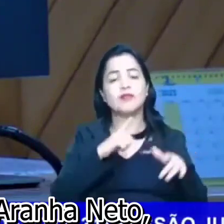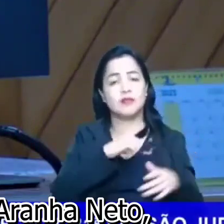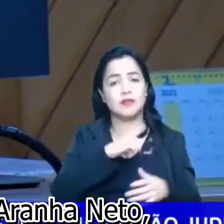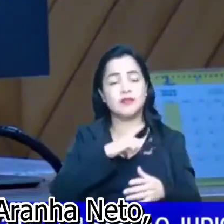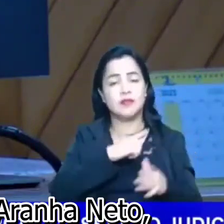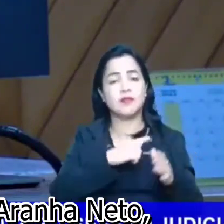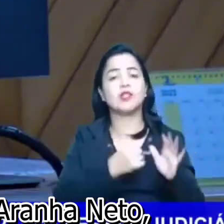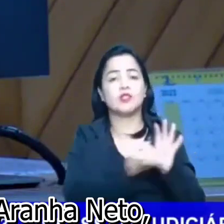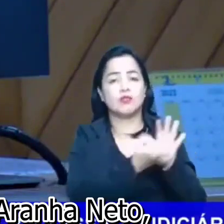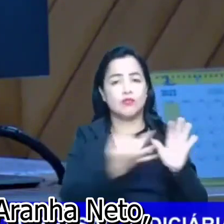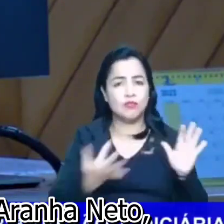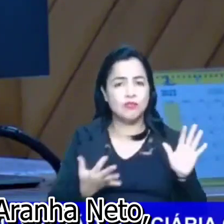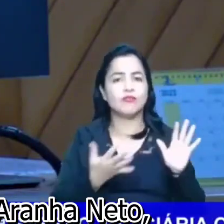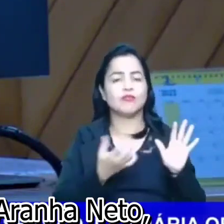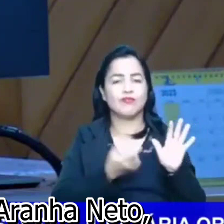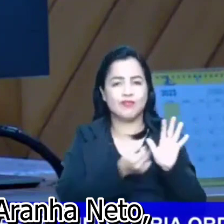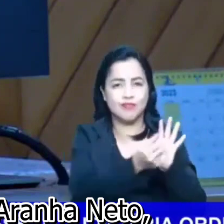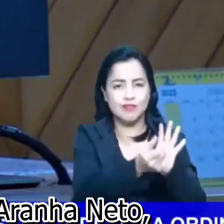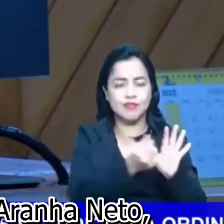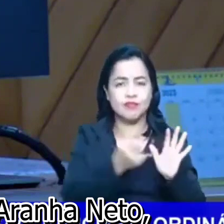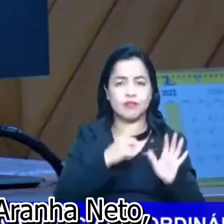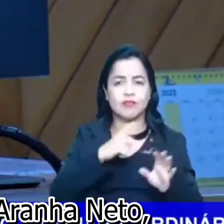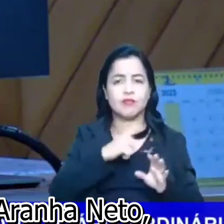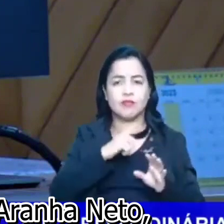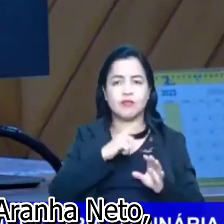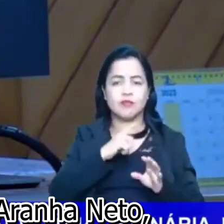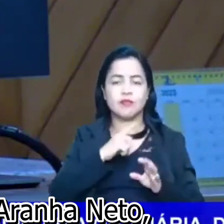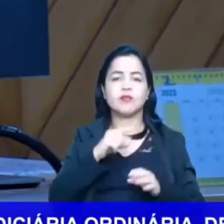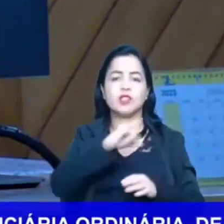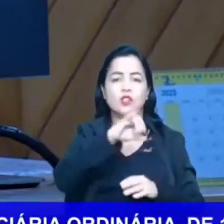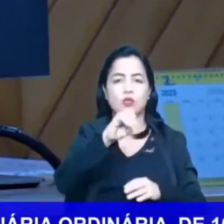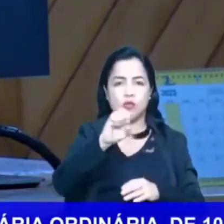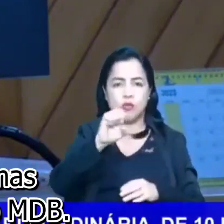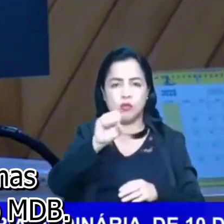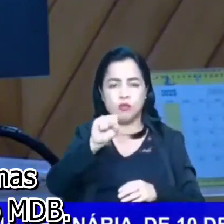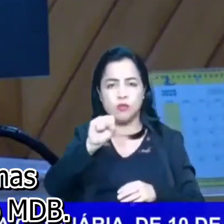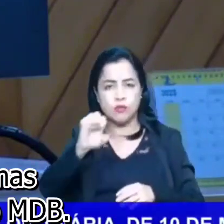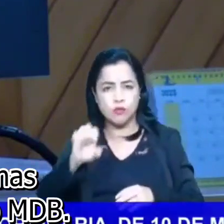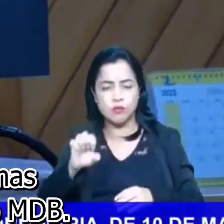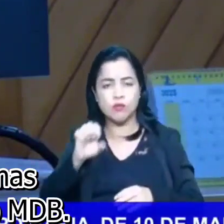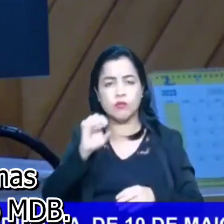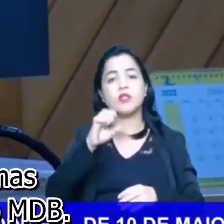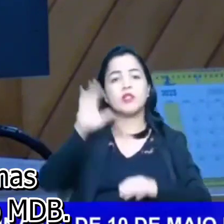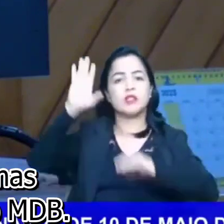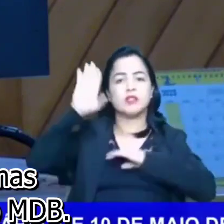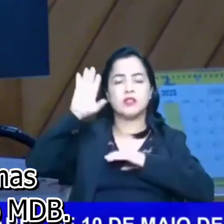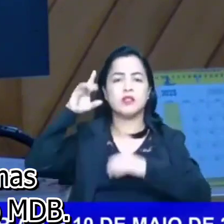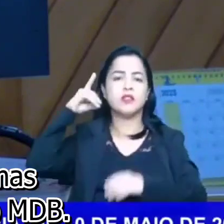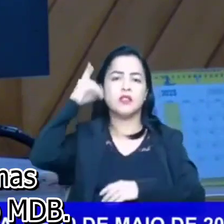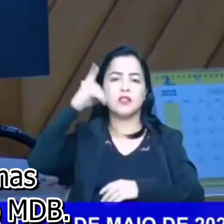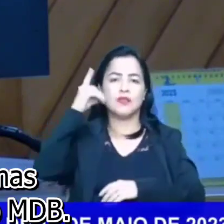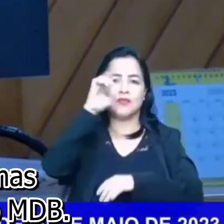de prestação de contas eleitoral de José Aranha Neto, candidato ao cargo de deputado